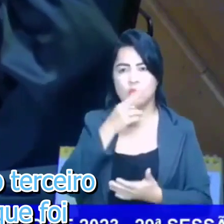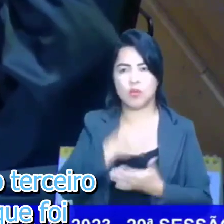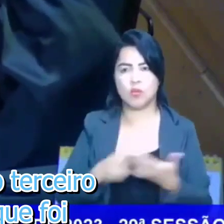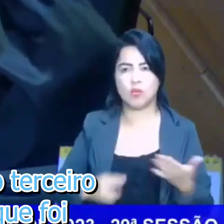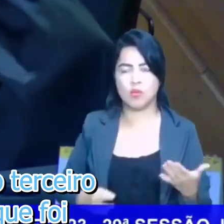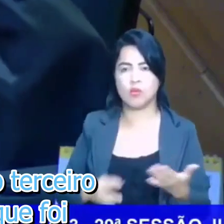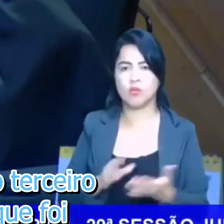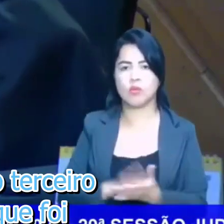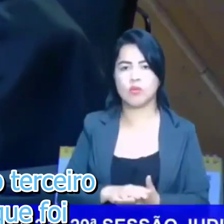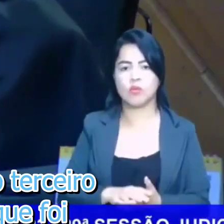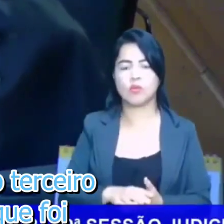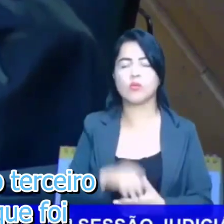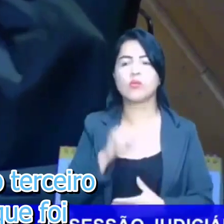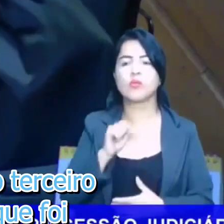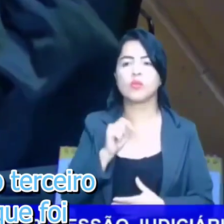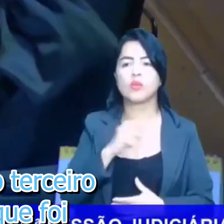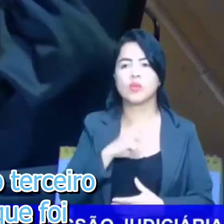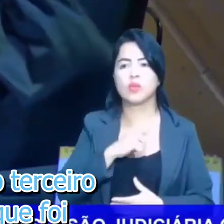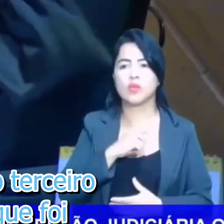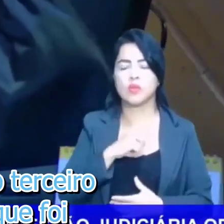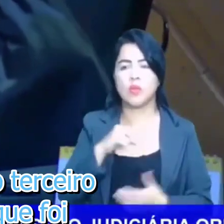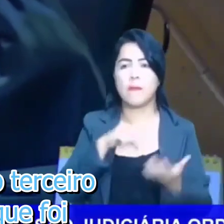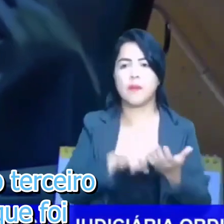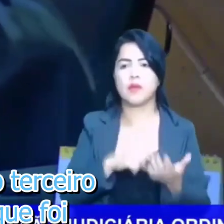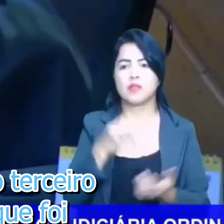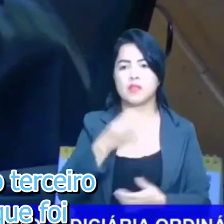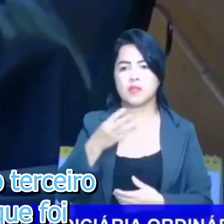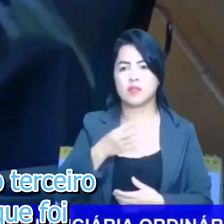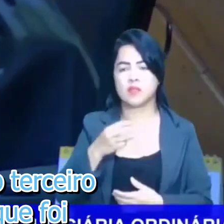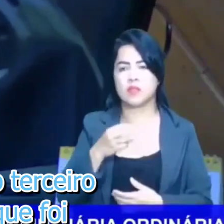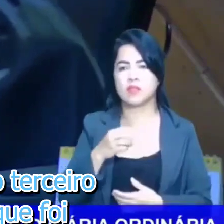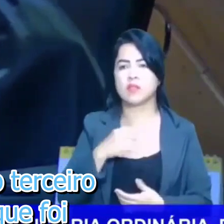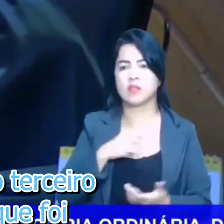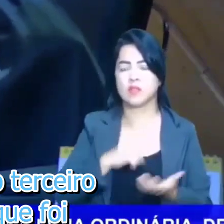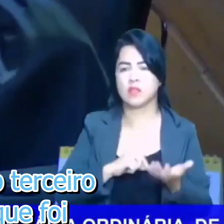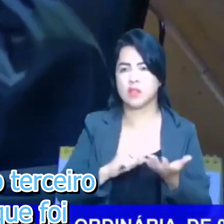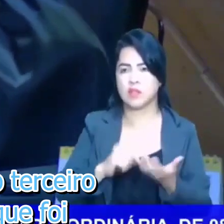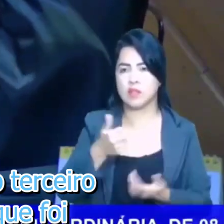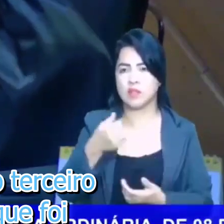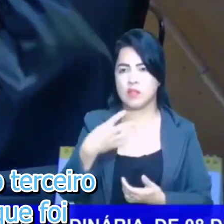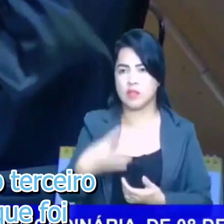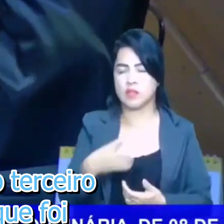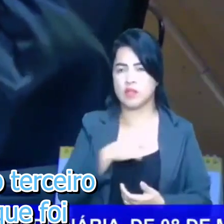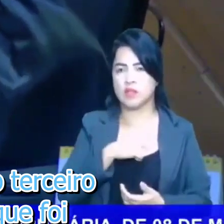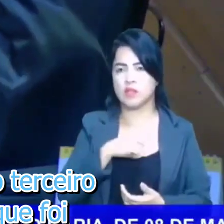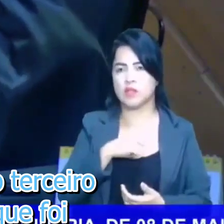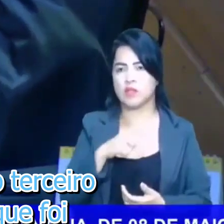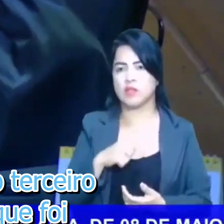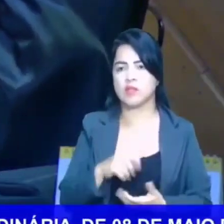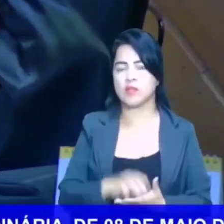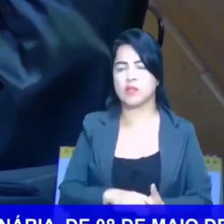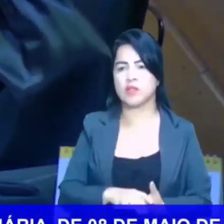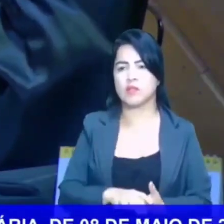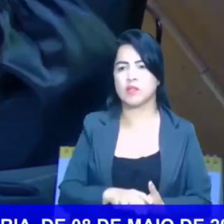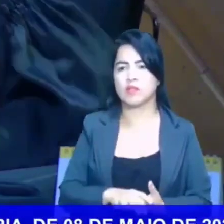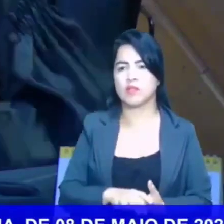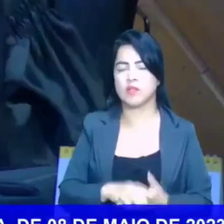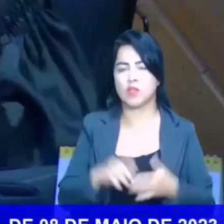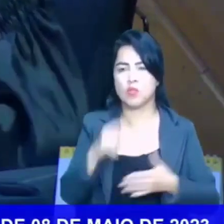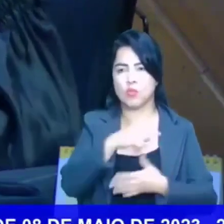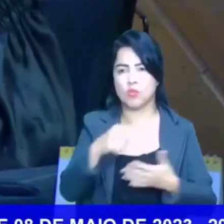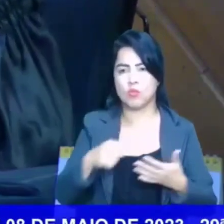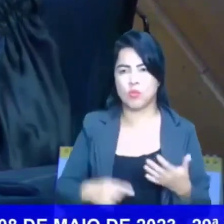relator, pelo seguinte: o parágrafo 3º do artigo 14 do Código Eleitoral, que é a razão que foi utilizada como